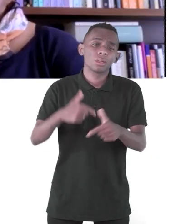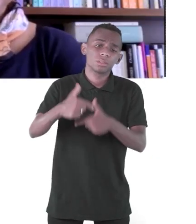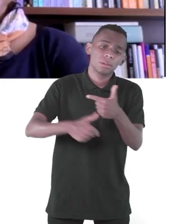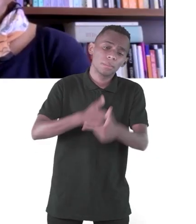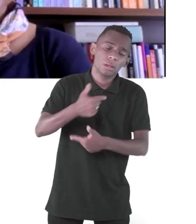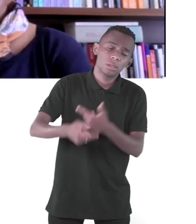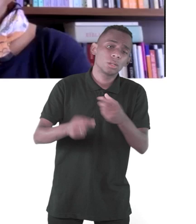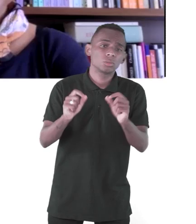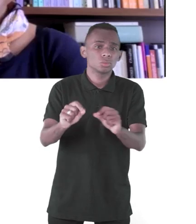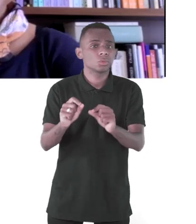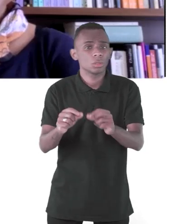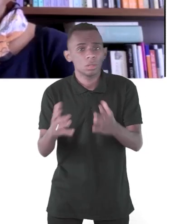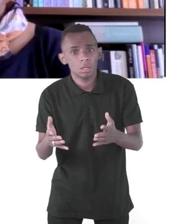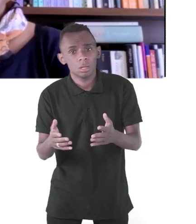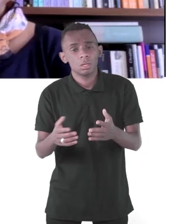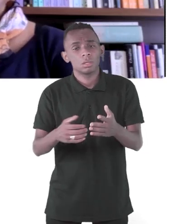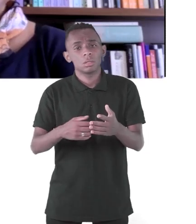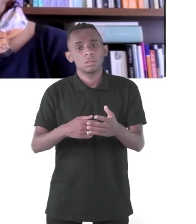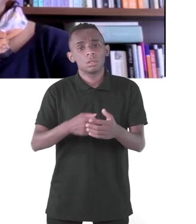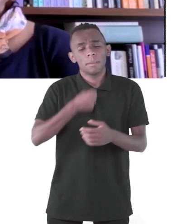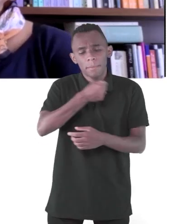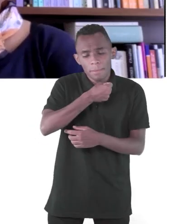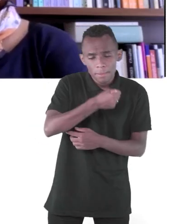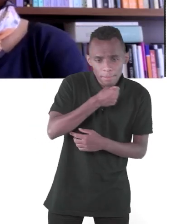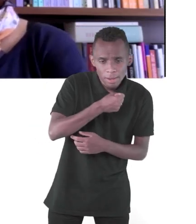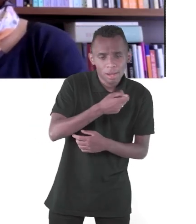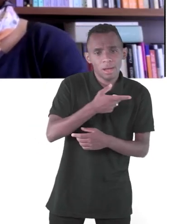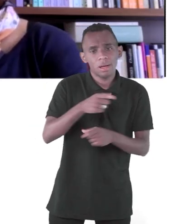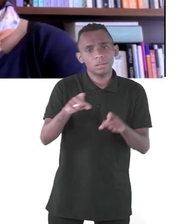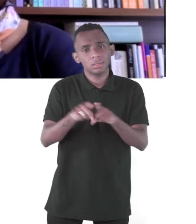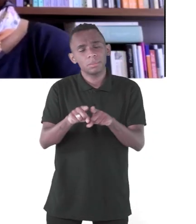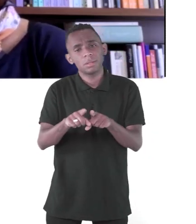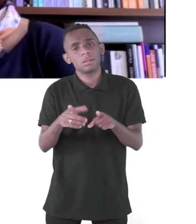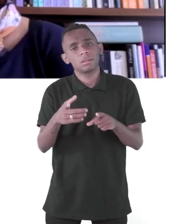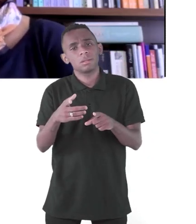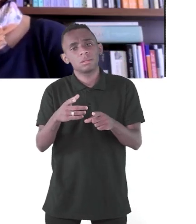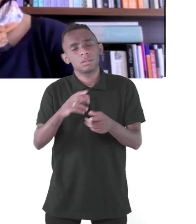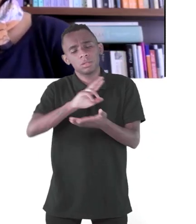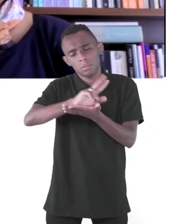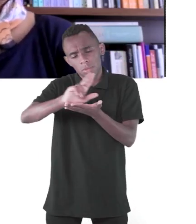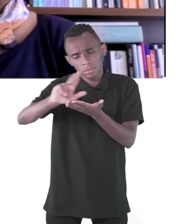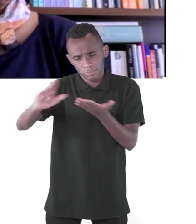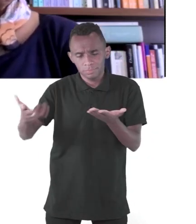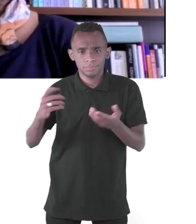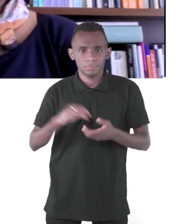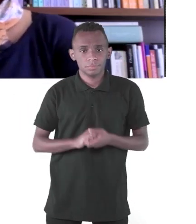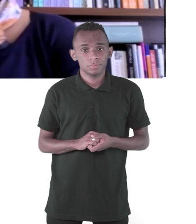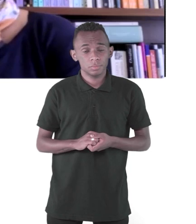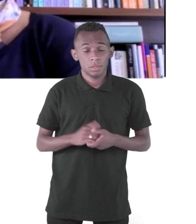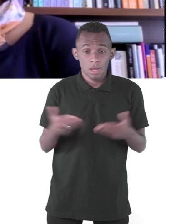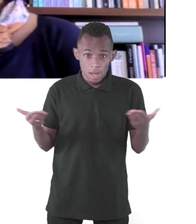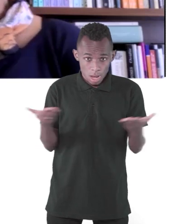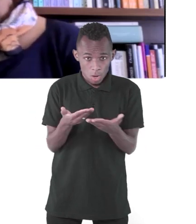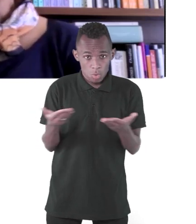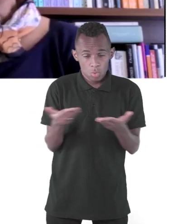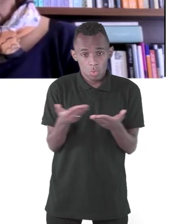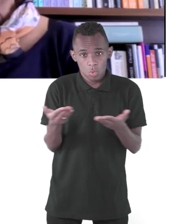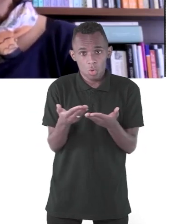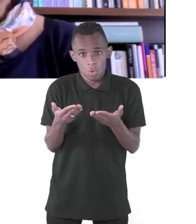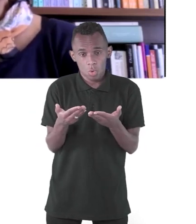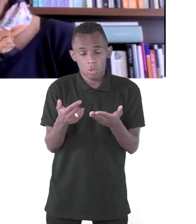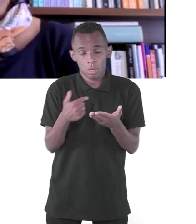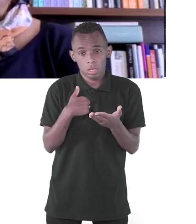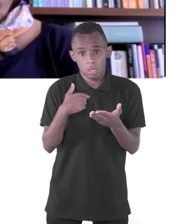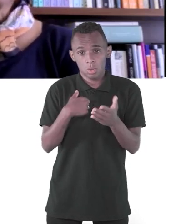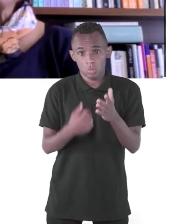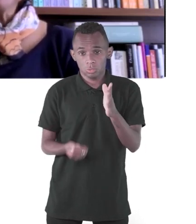está... Fala do podcast, fala do Vozes do Brasil no rádio, por favor. Olha, meu status agora